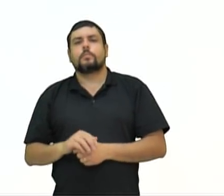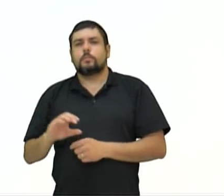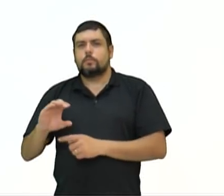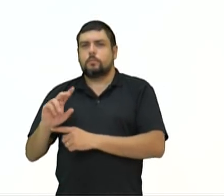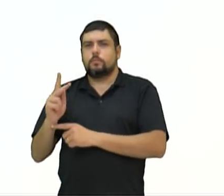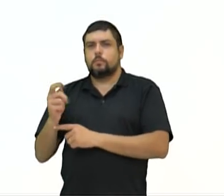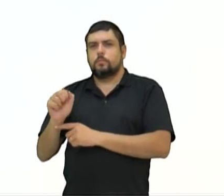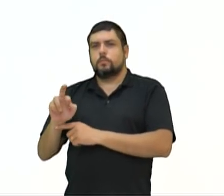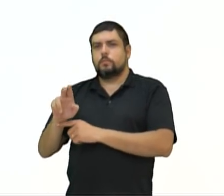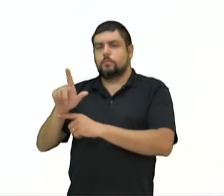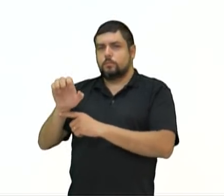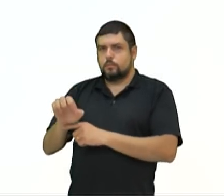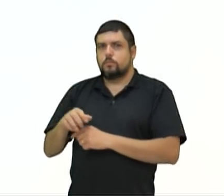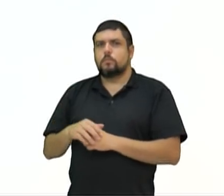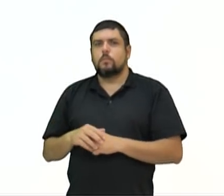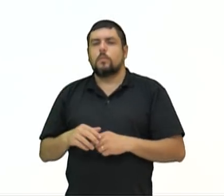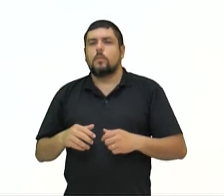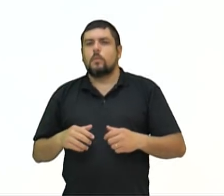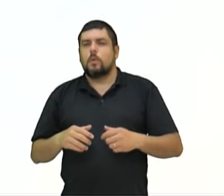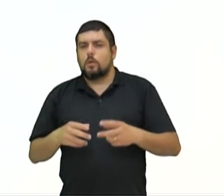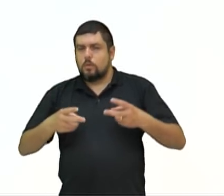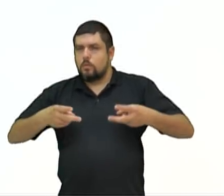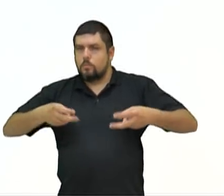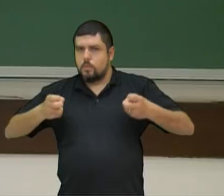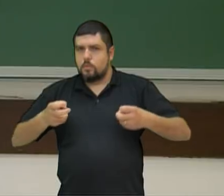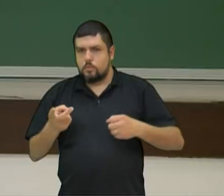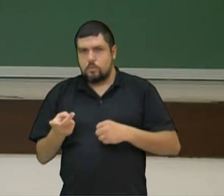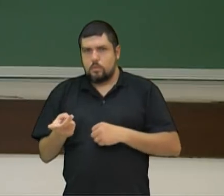elas têm especificidades diferentes nas suas